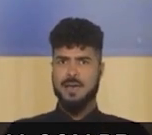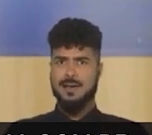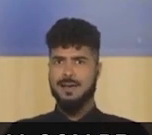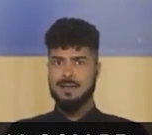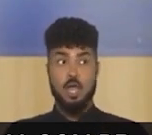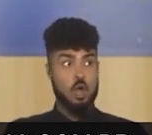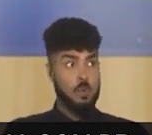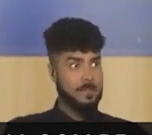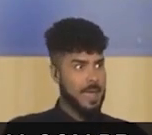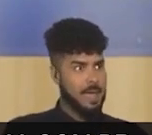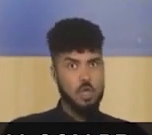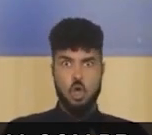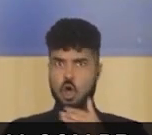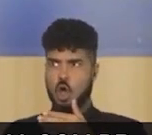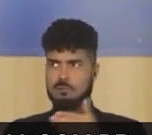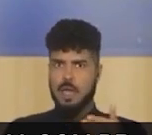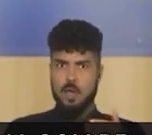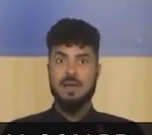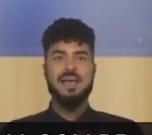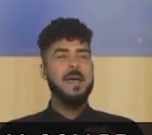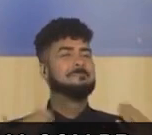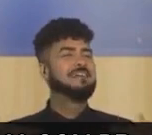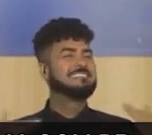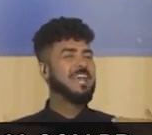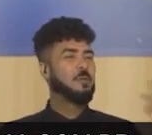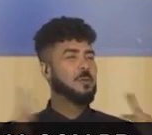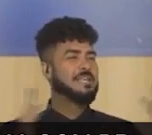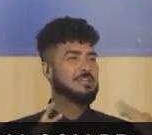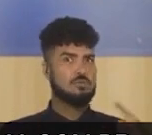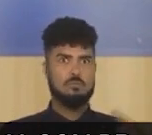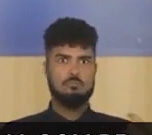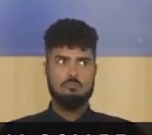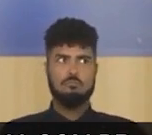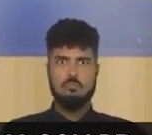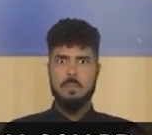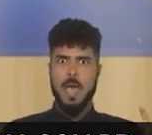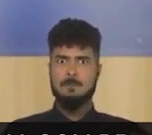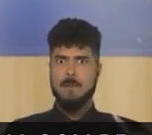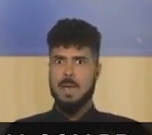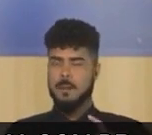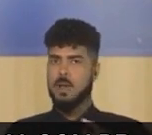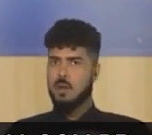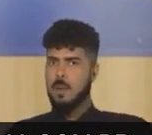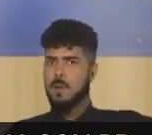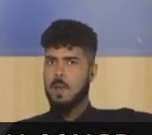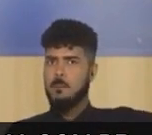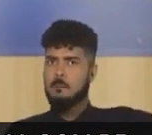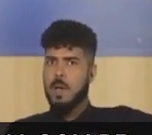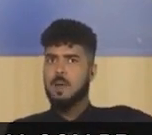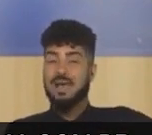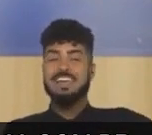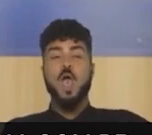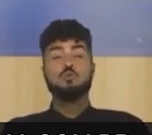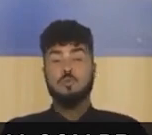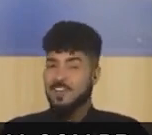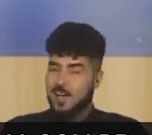comércio, na rede hoteleira, nos atrativos turísticos das cidades, entre outras atividades econômicas movimentadas pelo turismo,